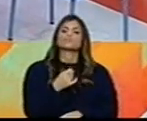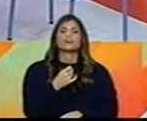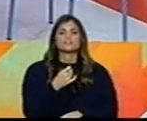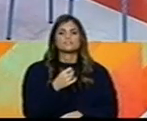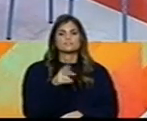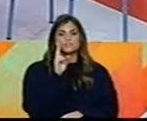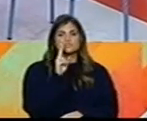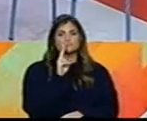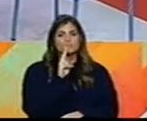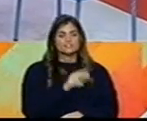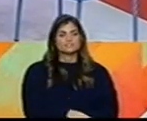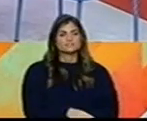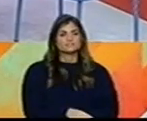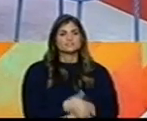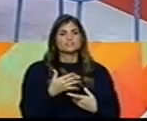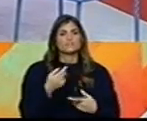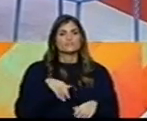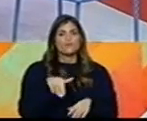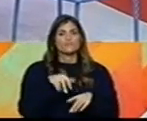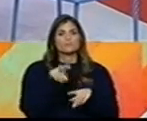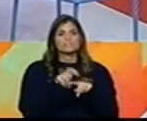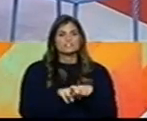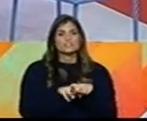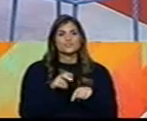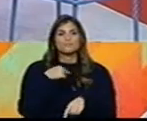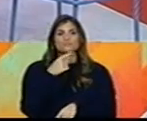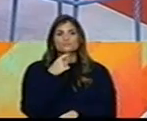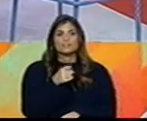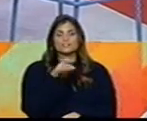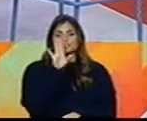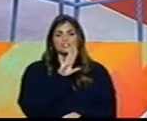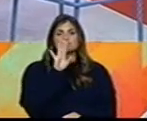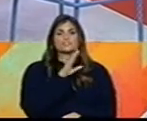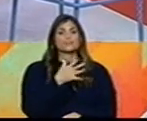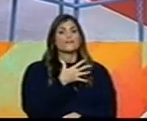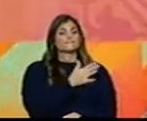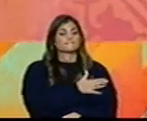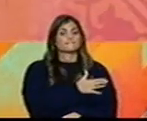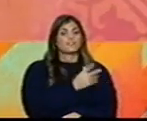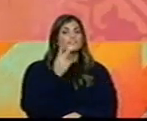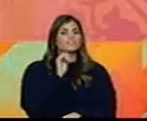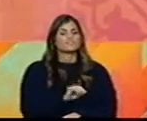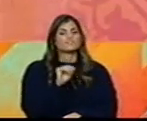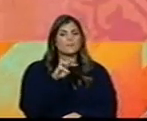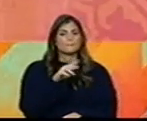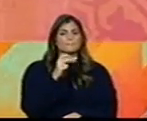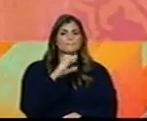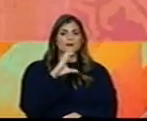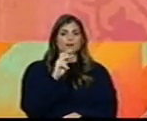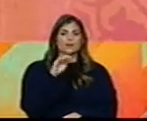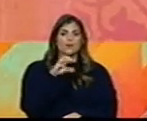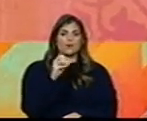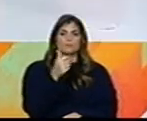Não, pronto. Estás desculpado. E ia-lhe perguntar se realmente também é adepta sua vida da macrobiótica. Sim, eu já trabalho